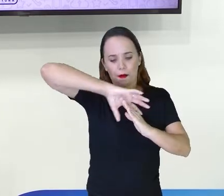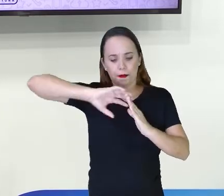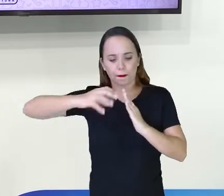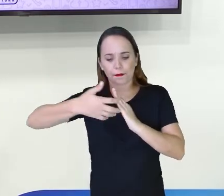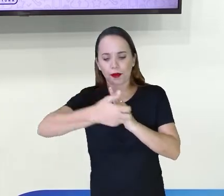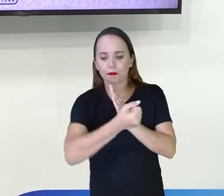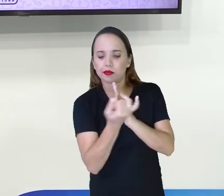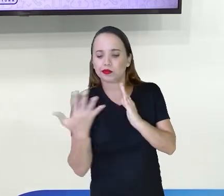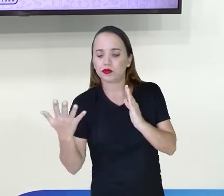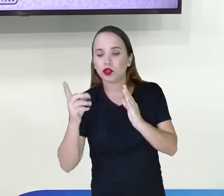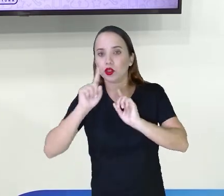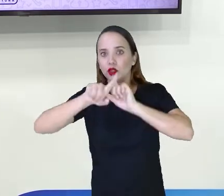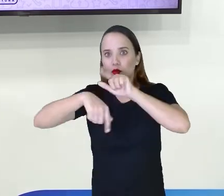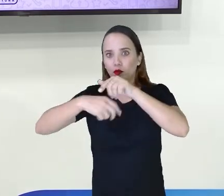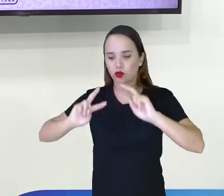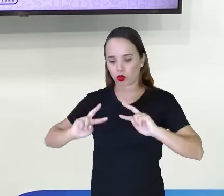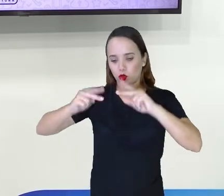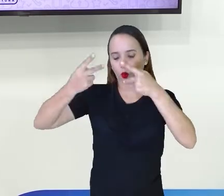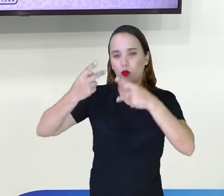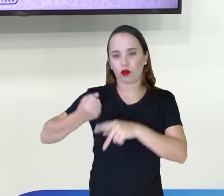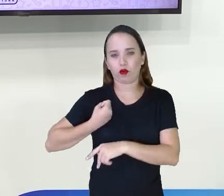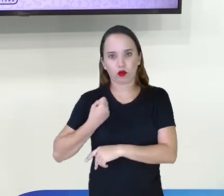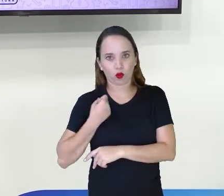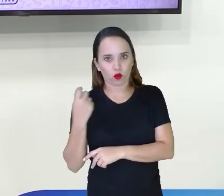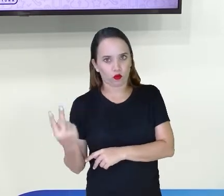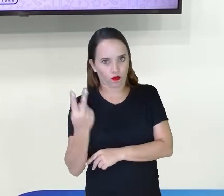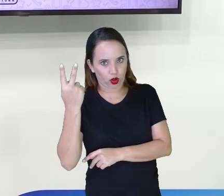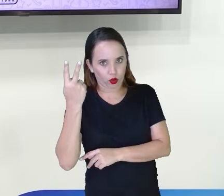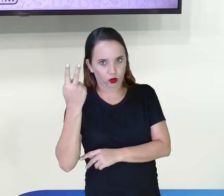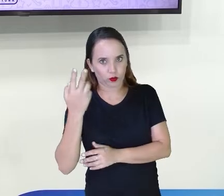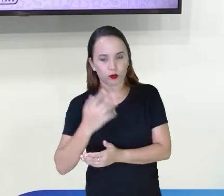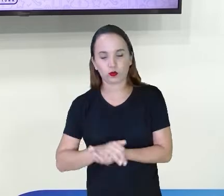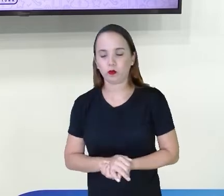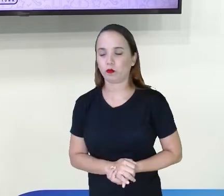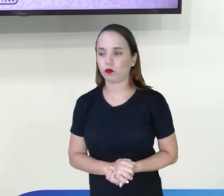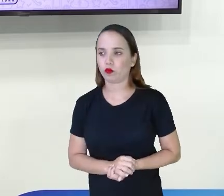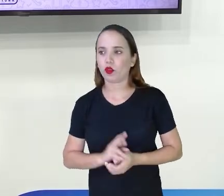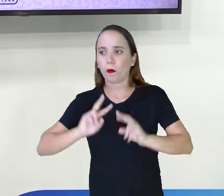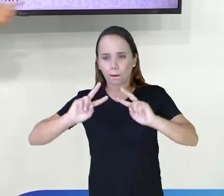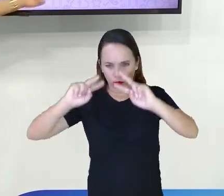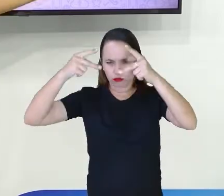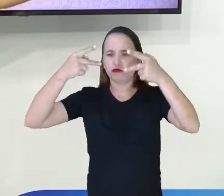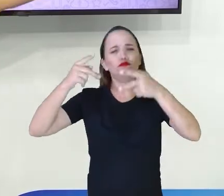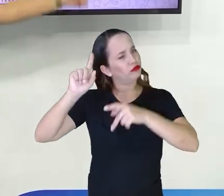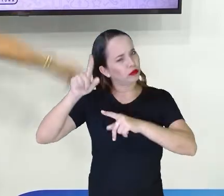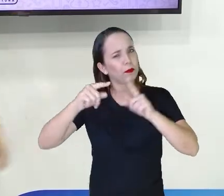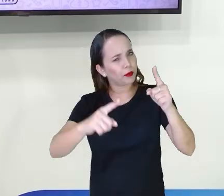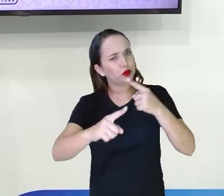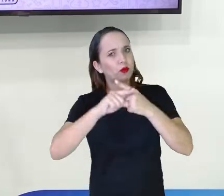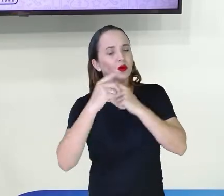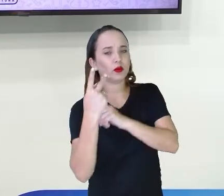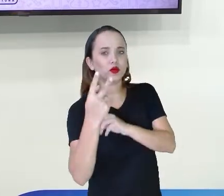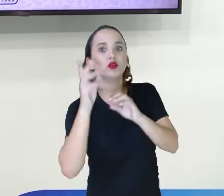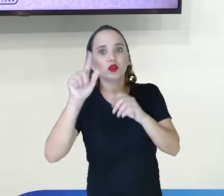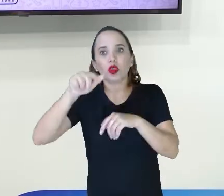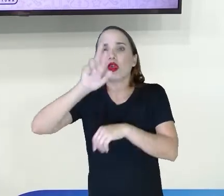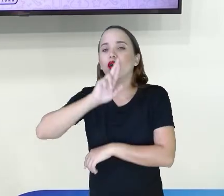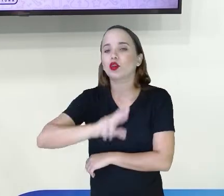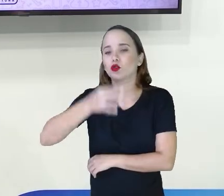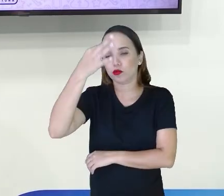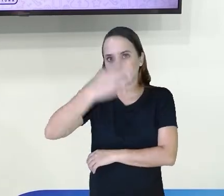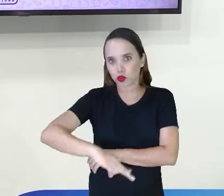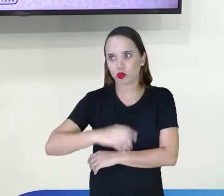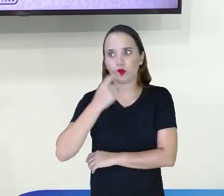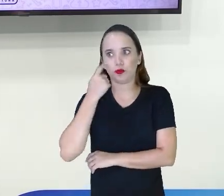dobra o tamanho. Multiplica as faces laterais vezes 2, que vai dar exatamente a quantidade